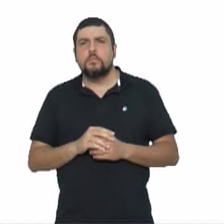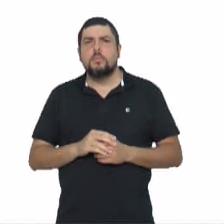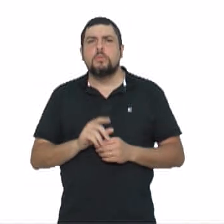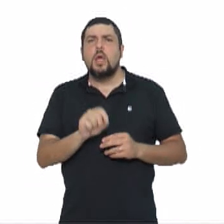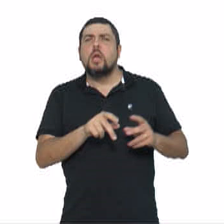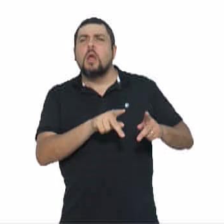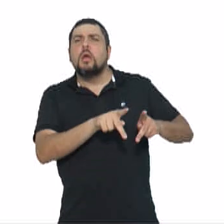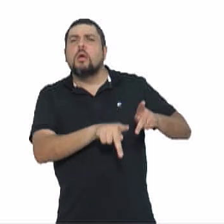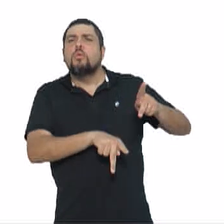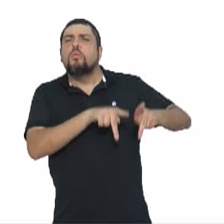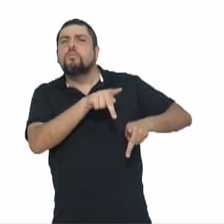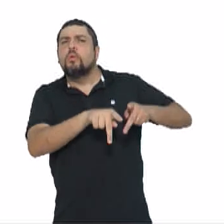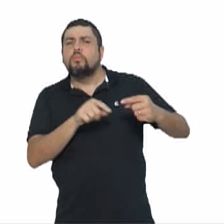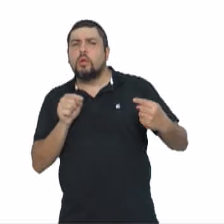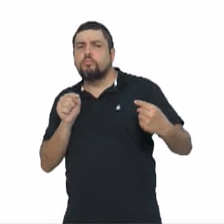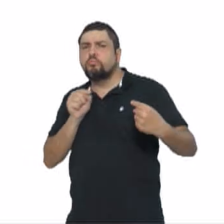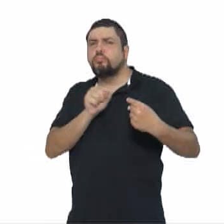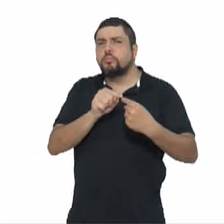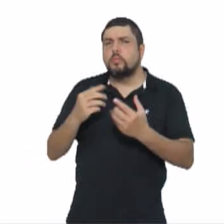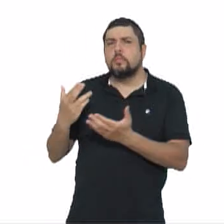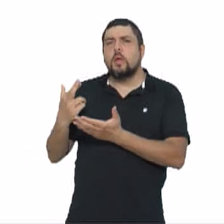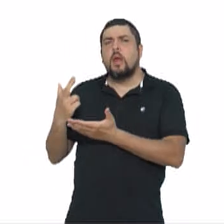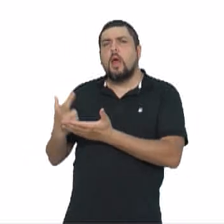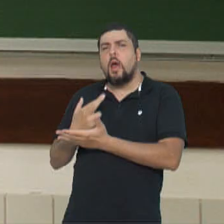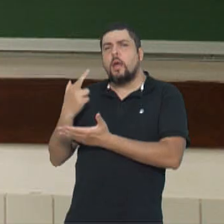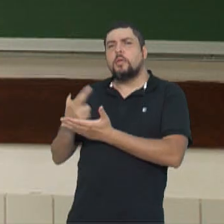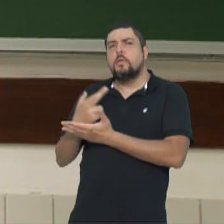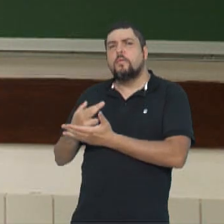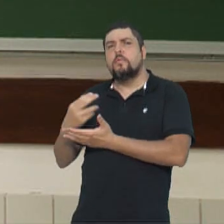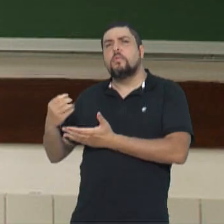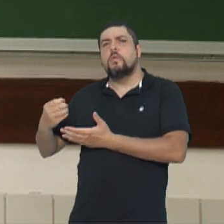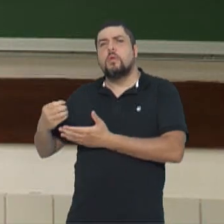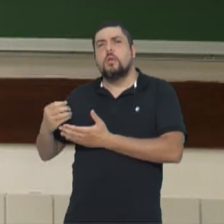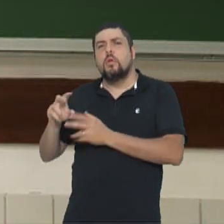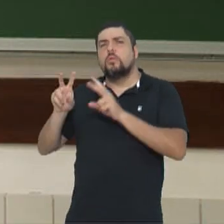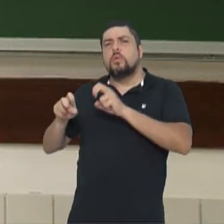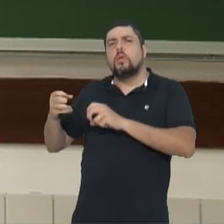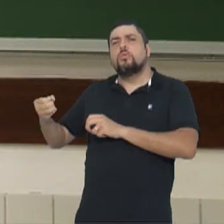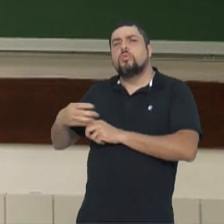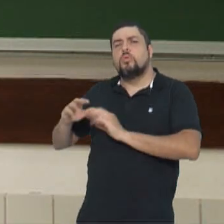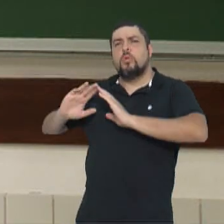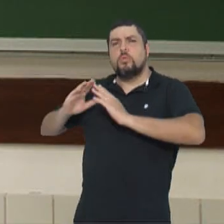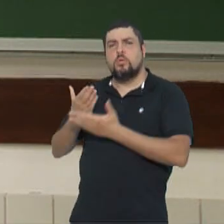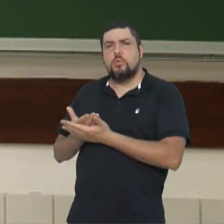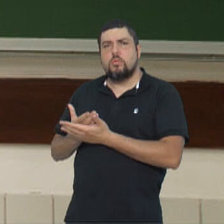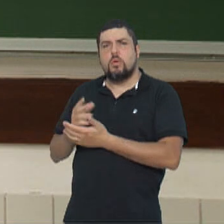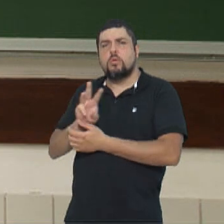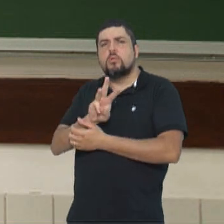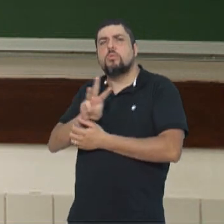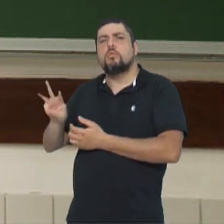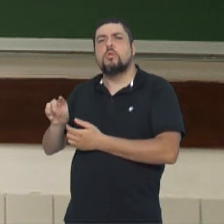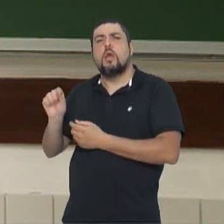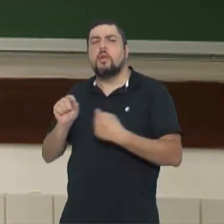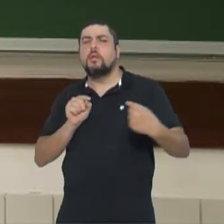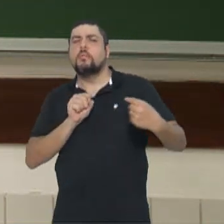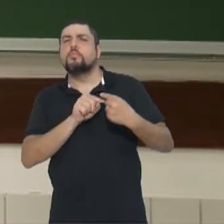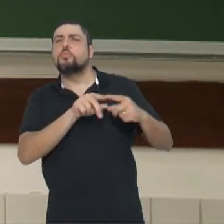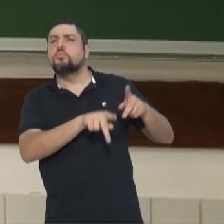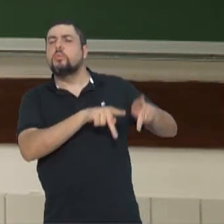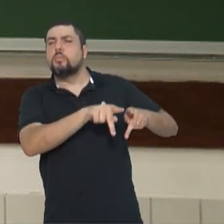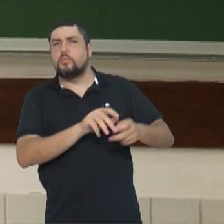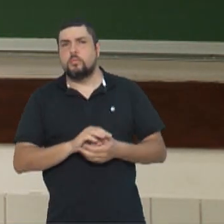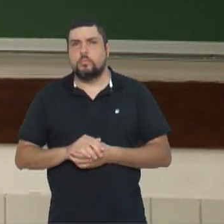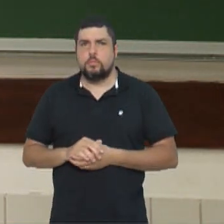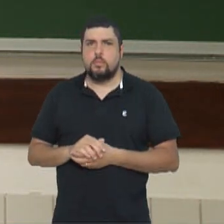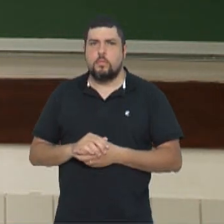público? Leitores da revista Nova Escola, tá certo? Lá do site da revista Nova Escola. Linguagem,